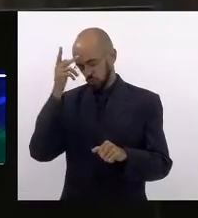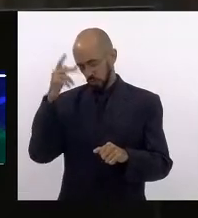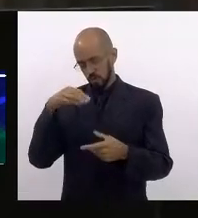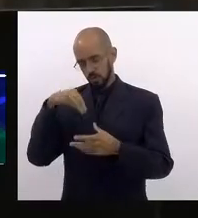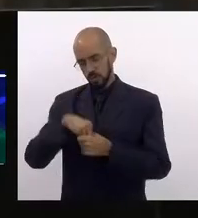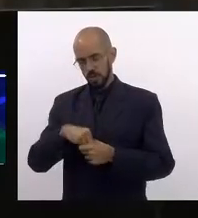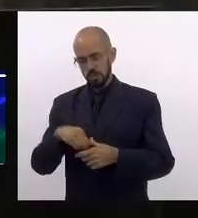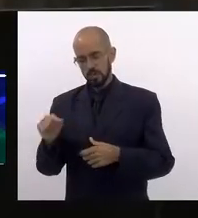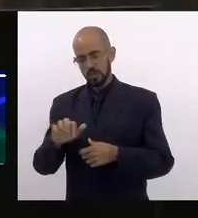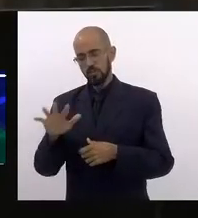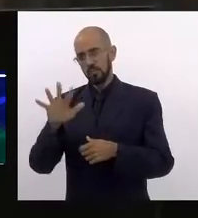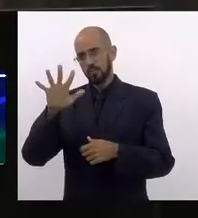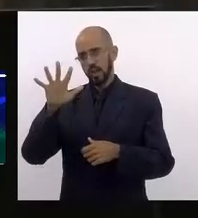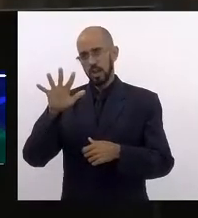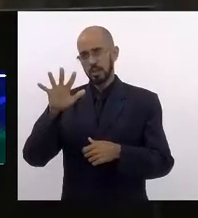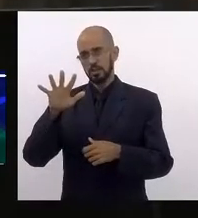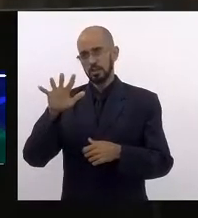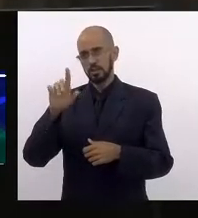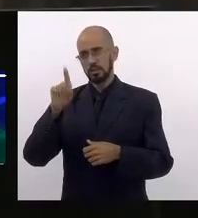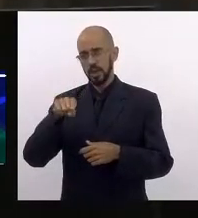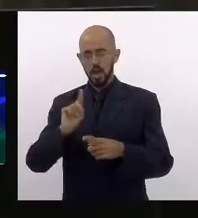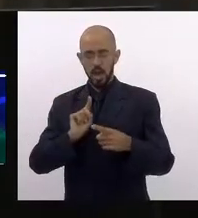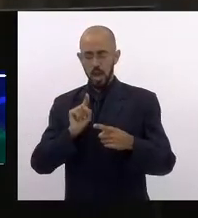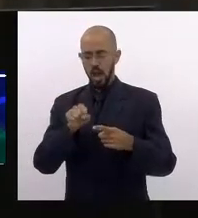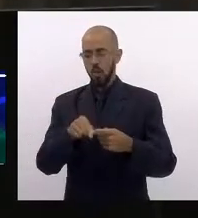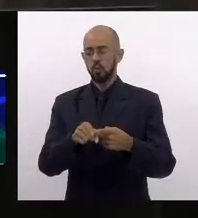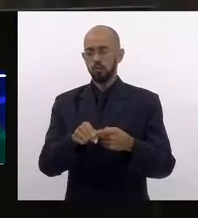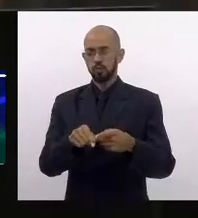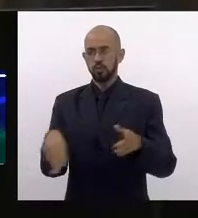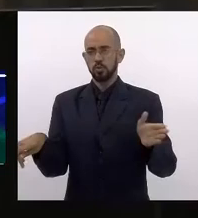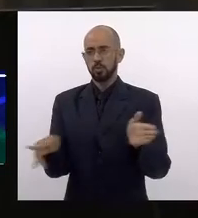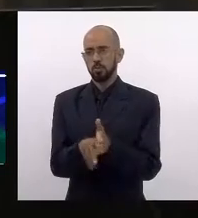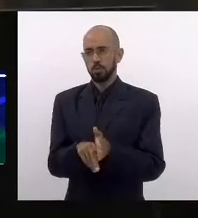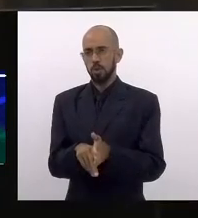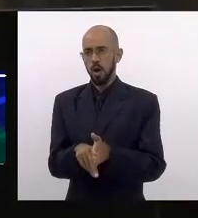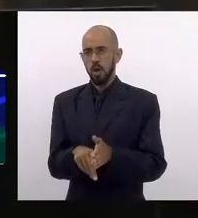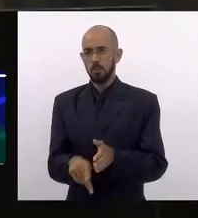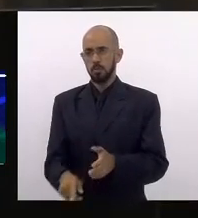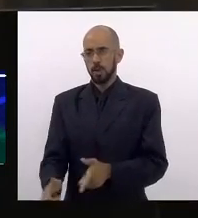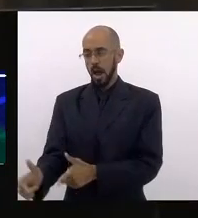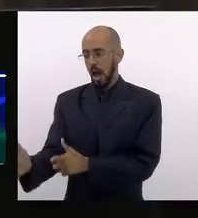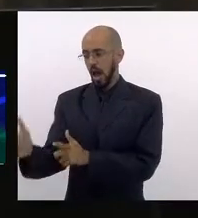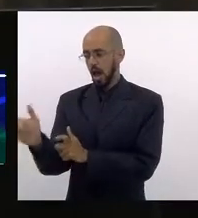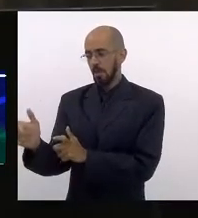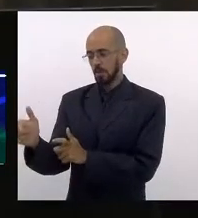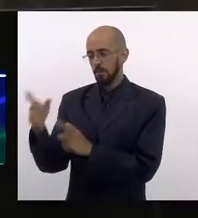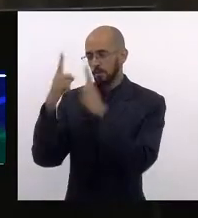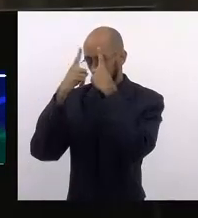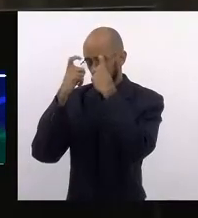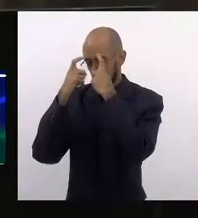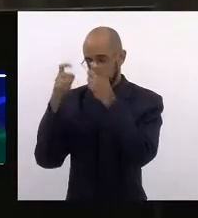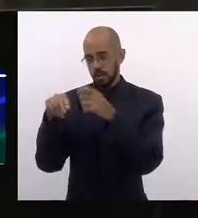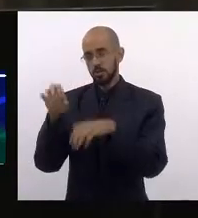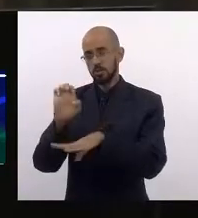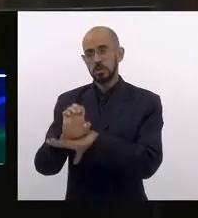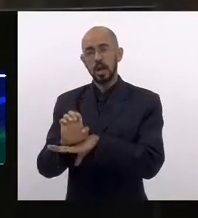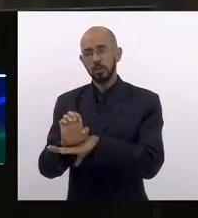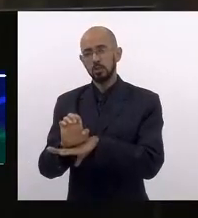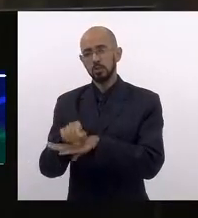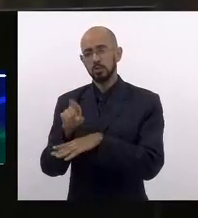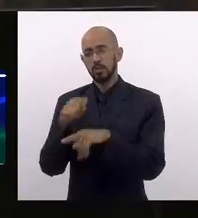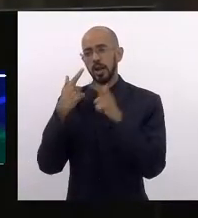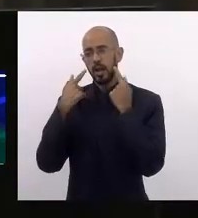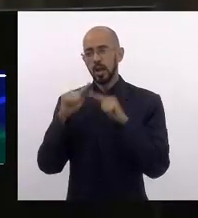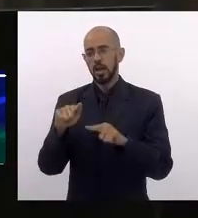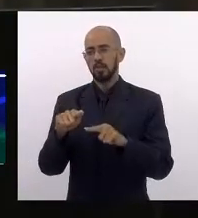e periferias, que são alvos do próprio braço armado do Estado. E isso é grave. É